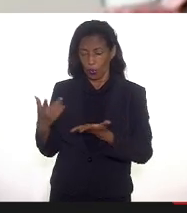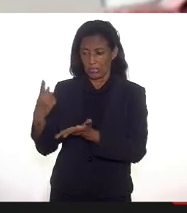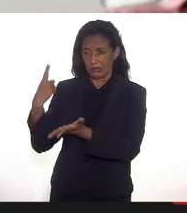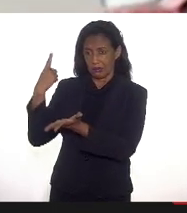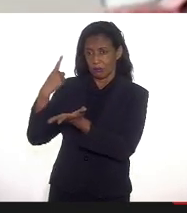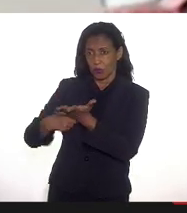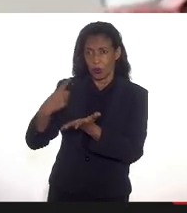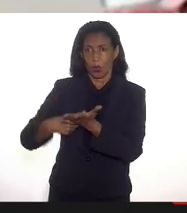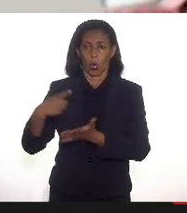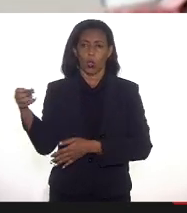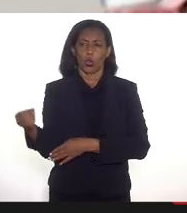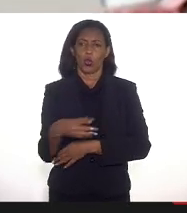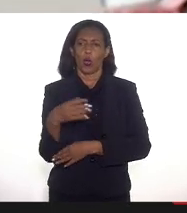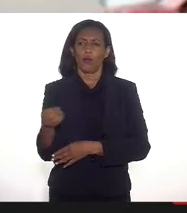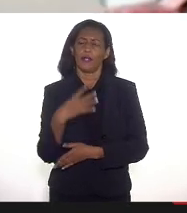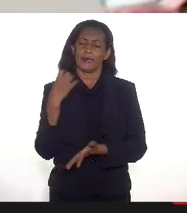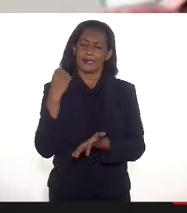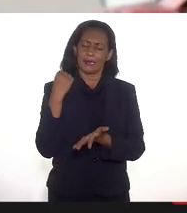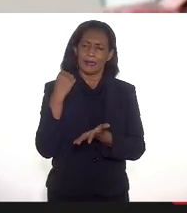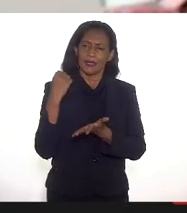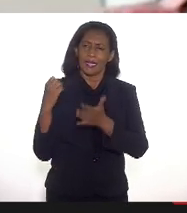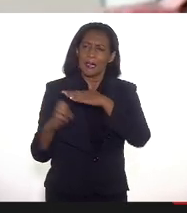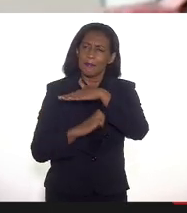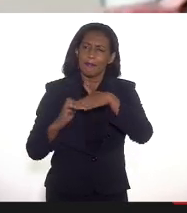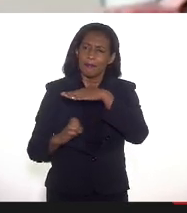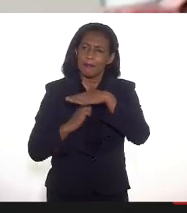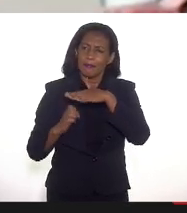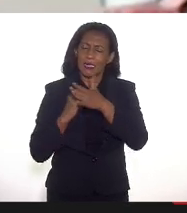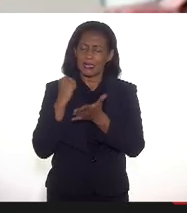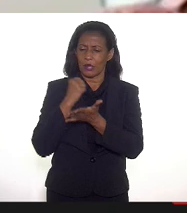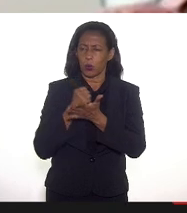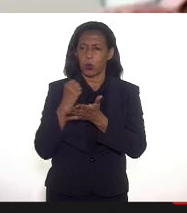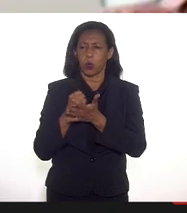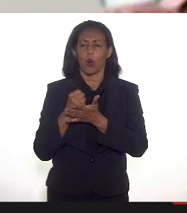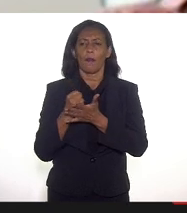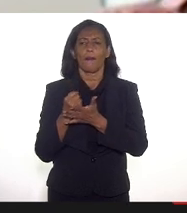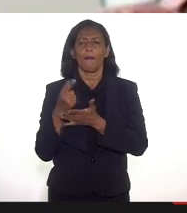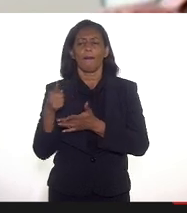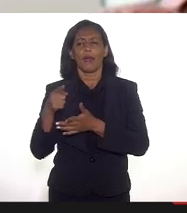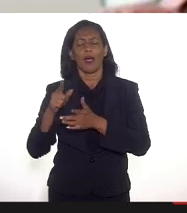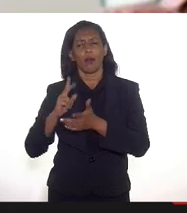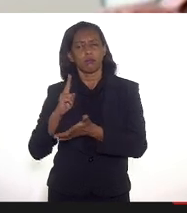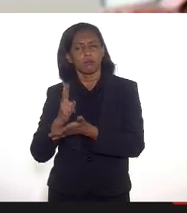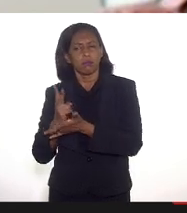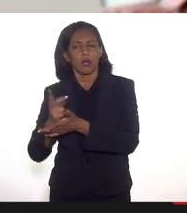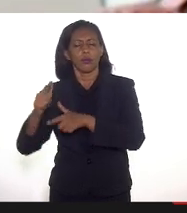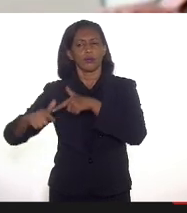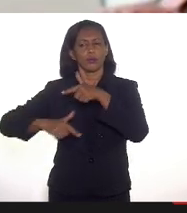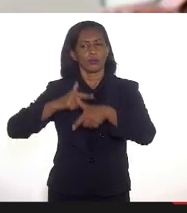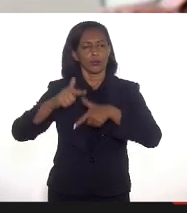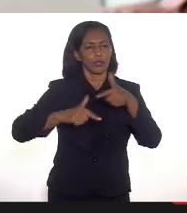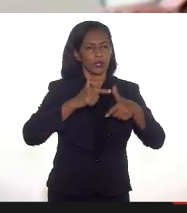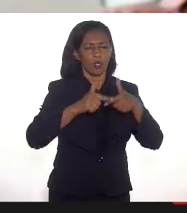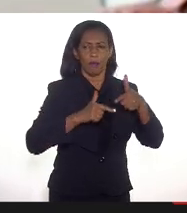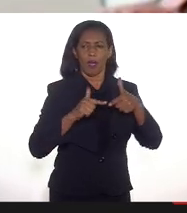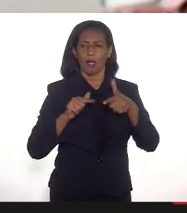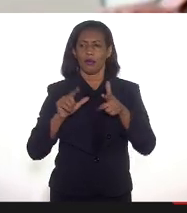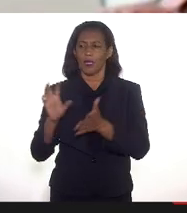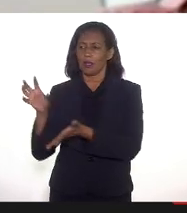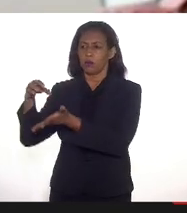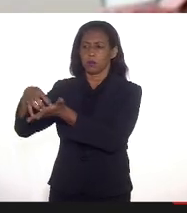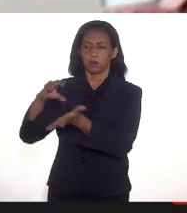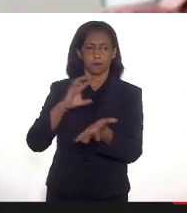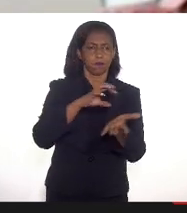contratação de novas empresas para garantir a manutenção das unidades da FAETEC. Esses são alguns dos temas